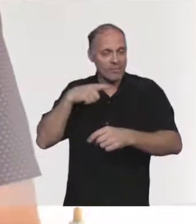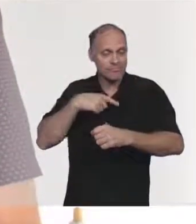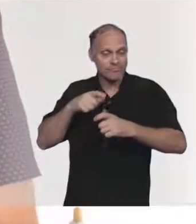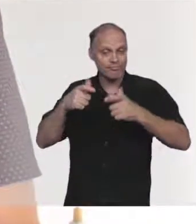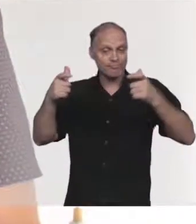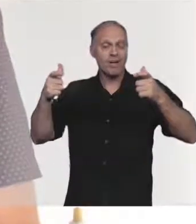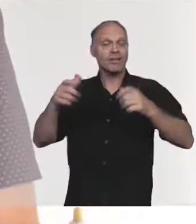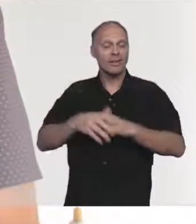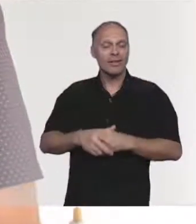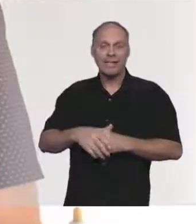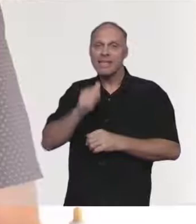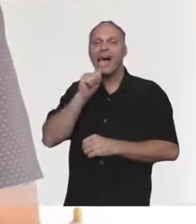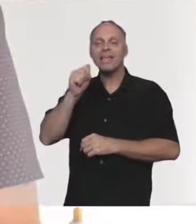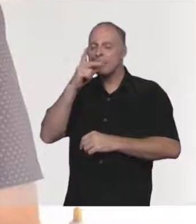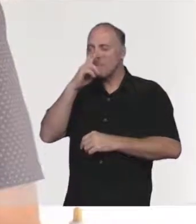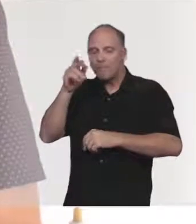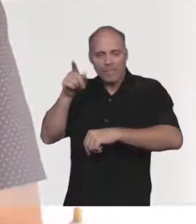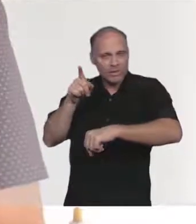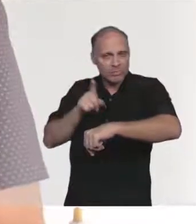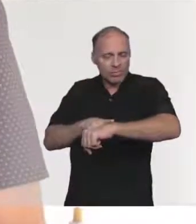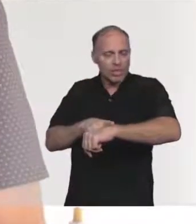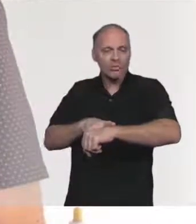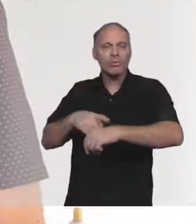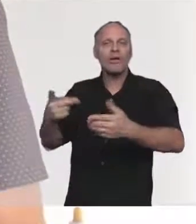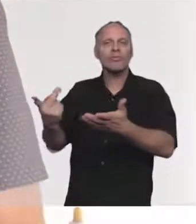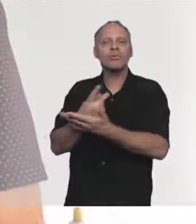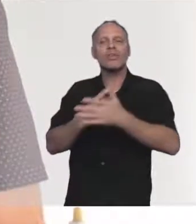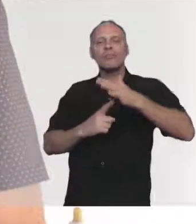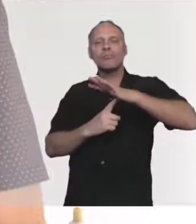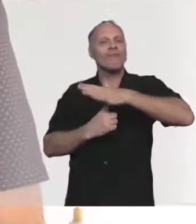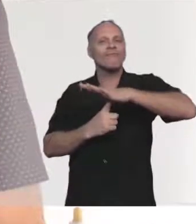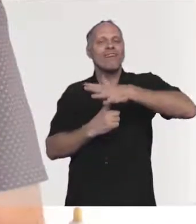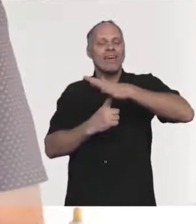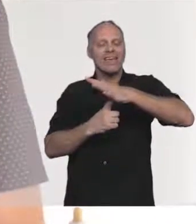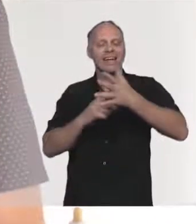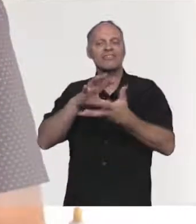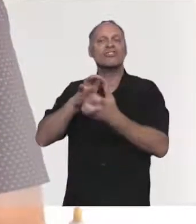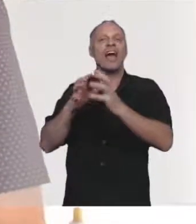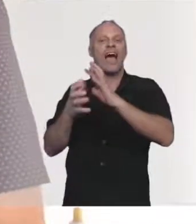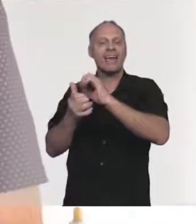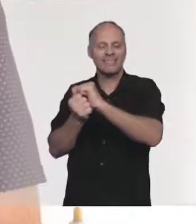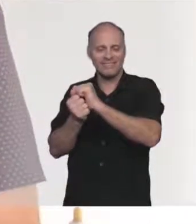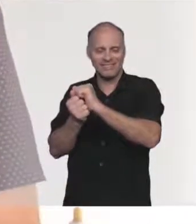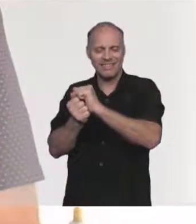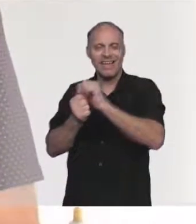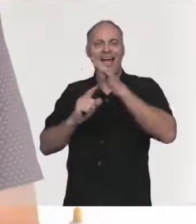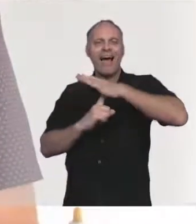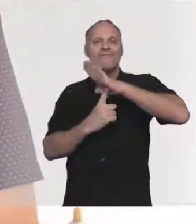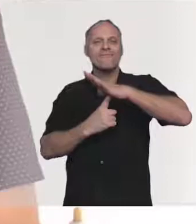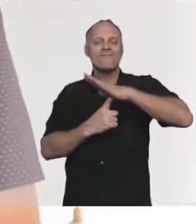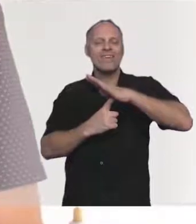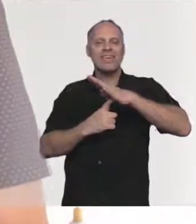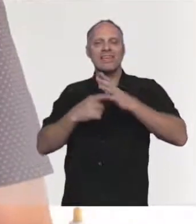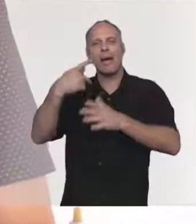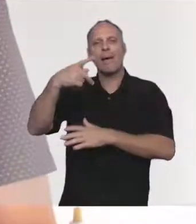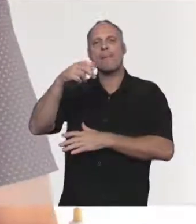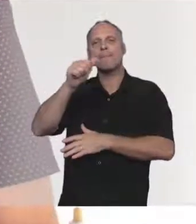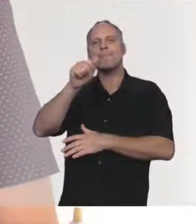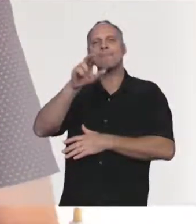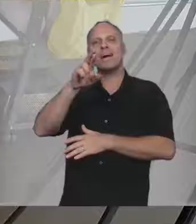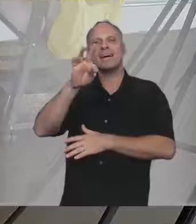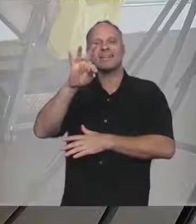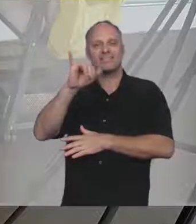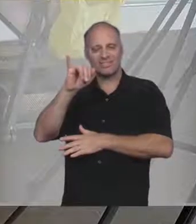nesse mesmo período, estava ocorrendo uma feira de arte. Se chama Feira Parte.